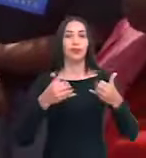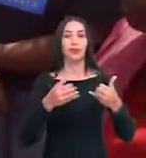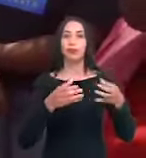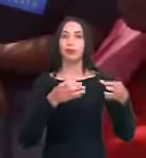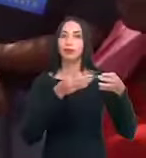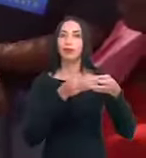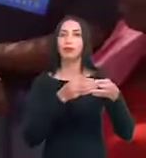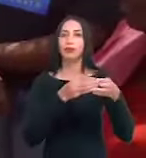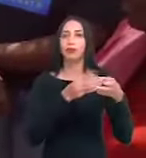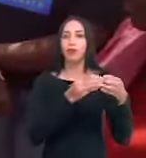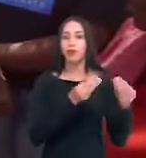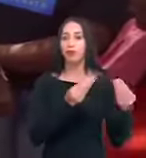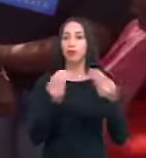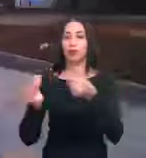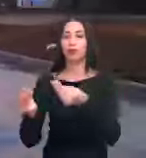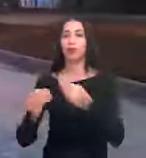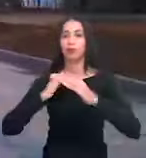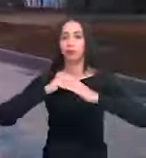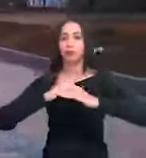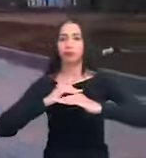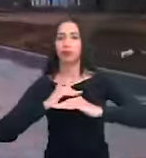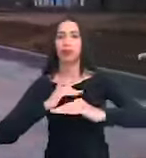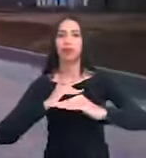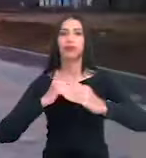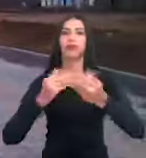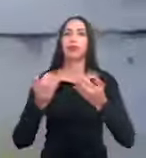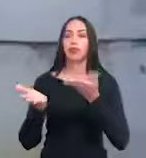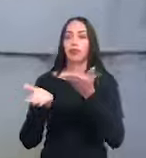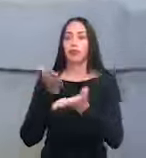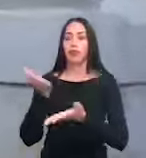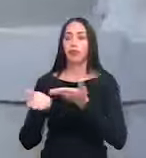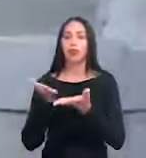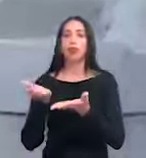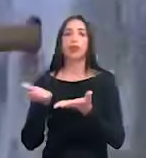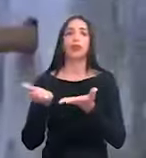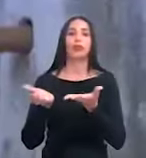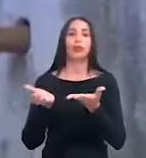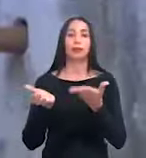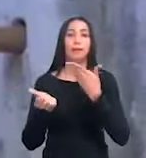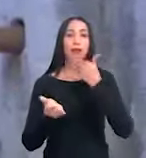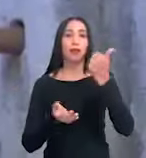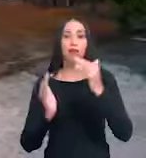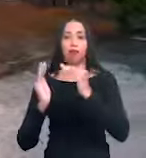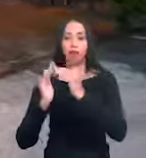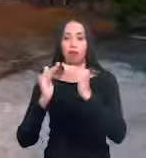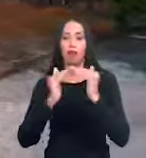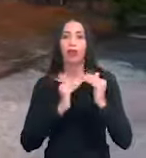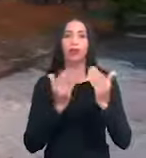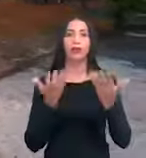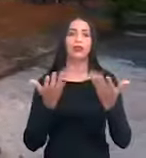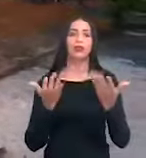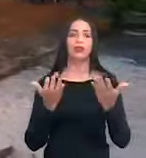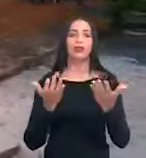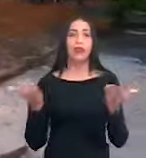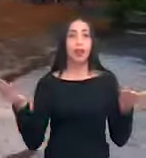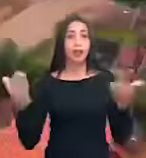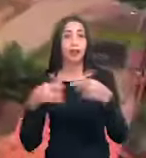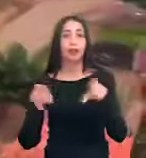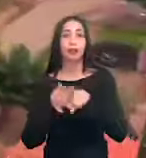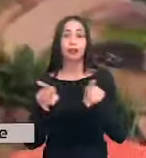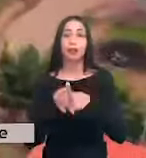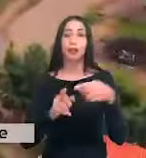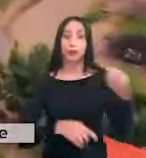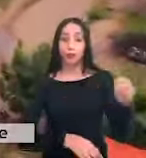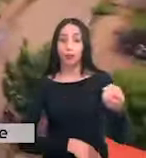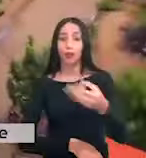orgulho, trouxe aqui para o Mimbó. O calçamento, as cisternas, a melhoria habitacional e